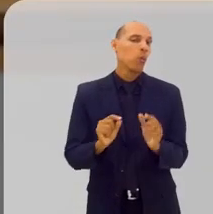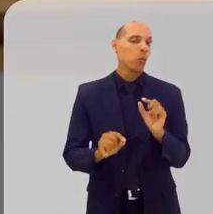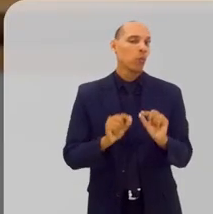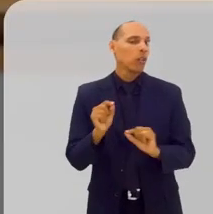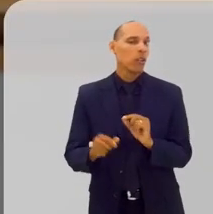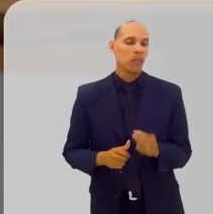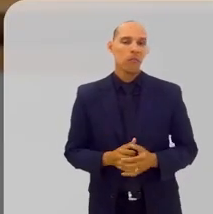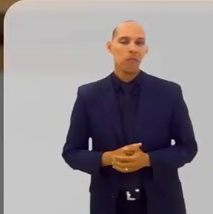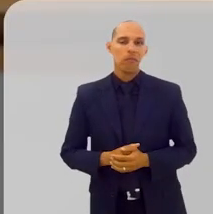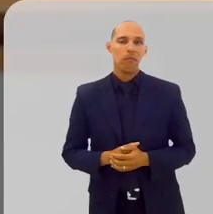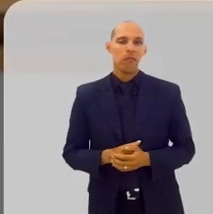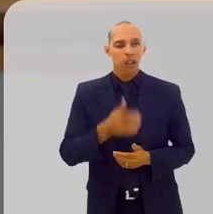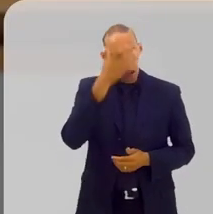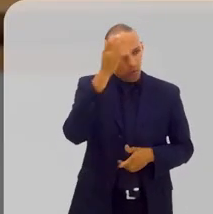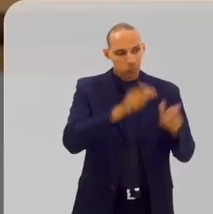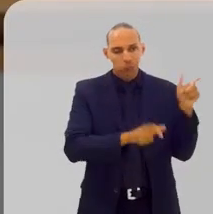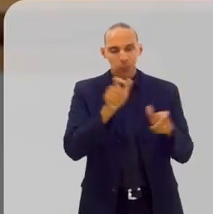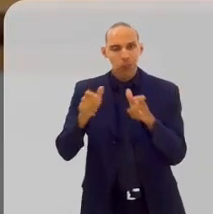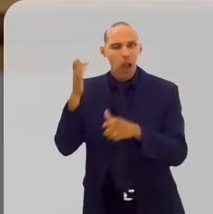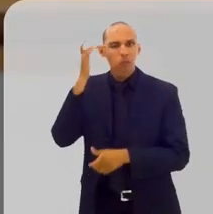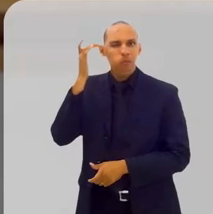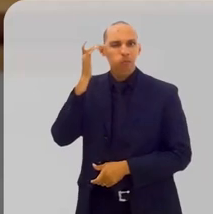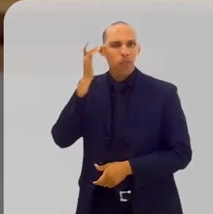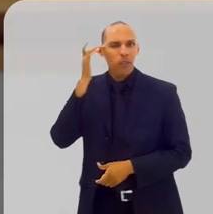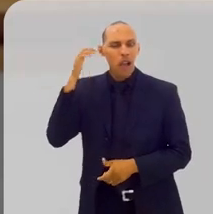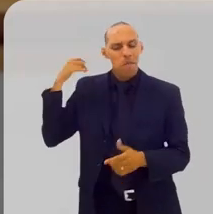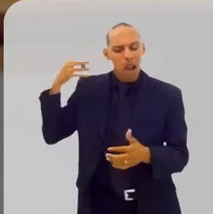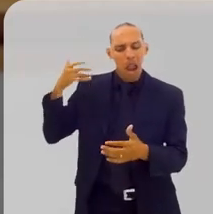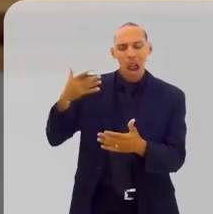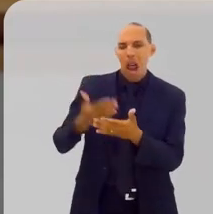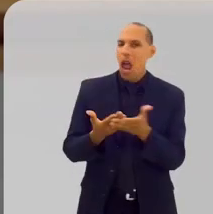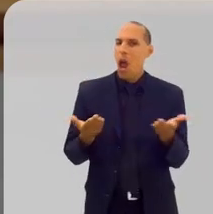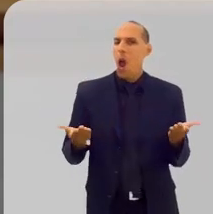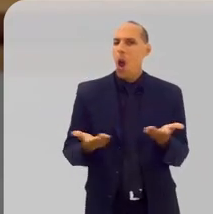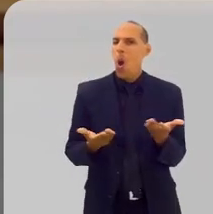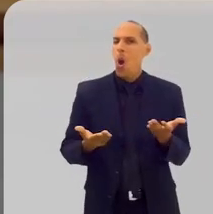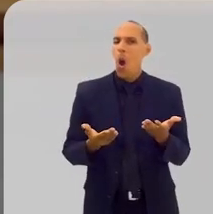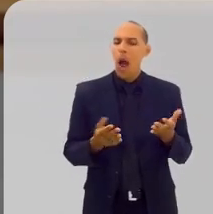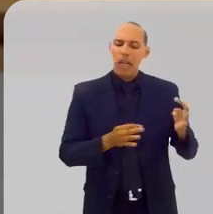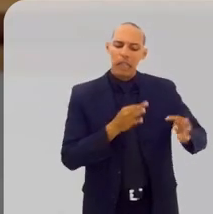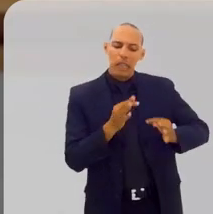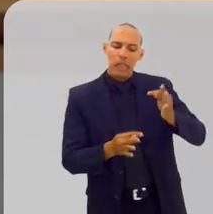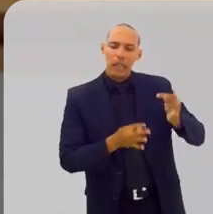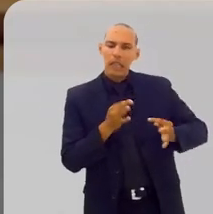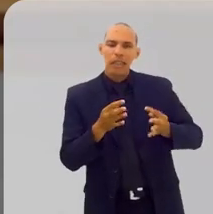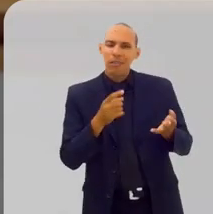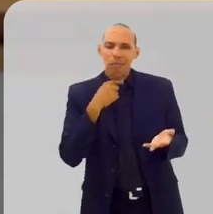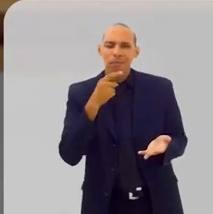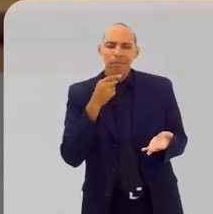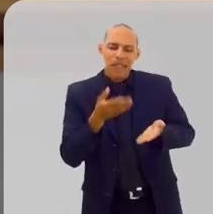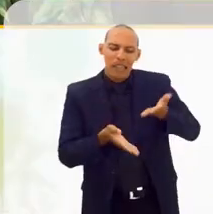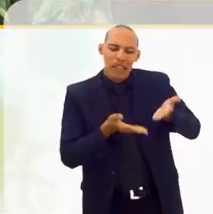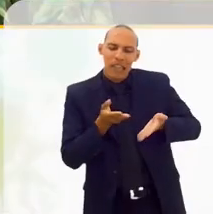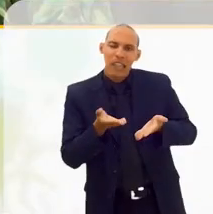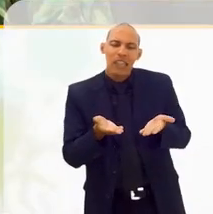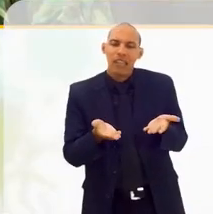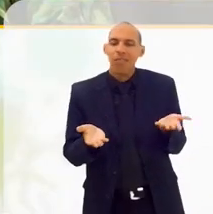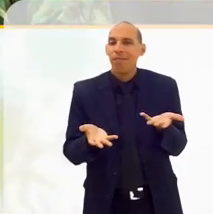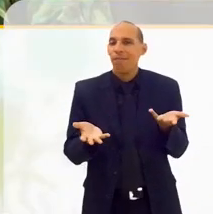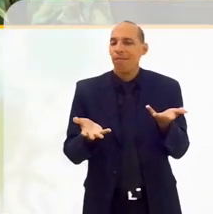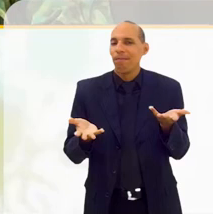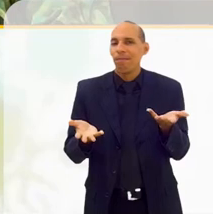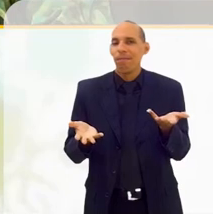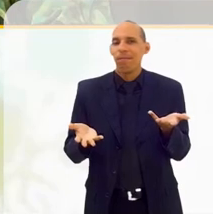que acontece com as pessoas maduras que até hoje não conseguiram lidar bem com isso não